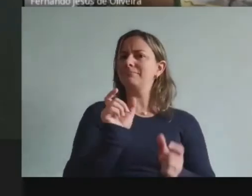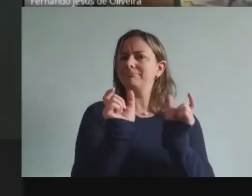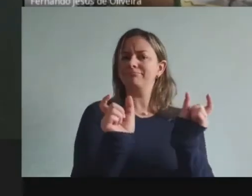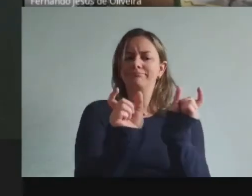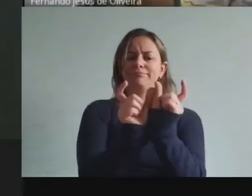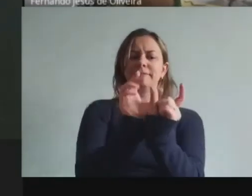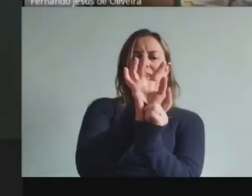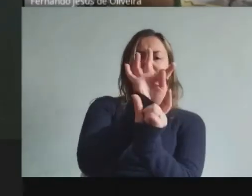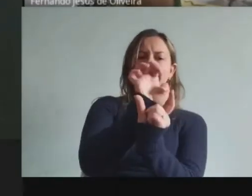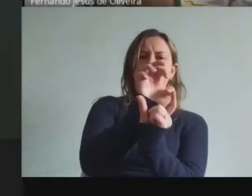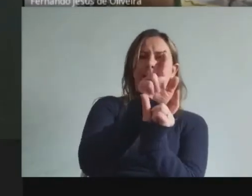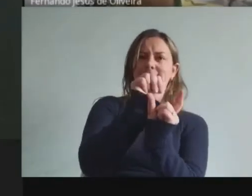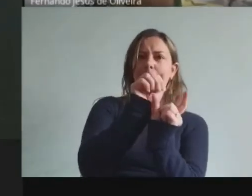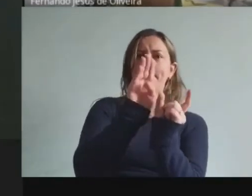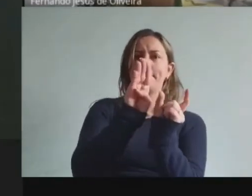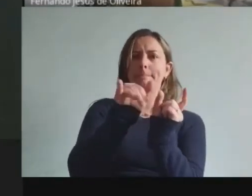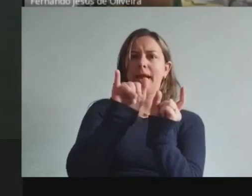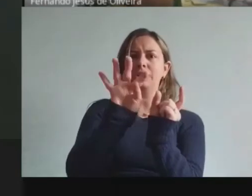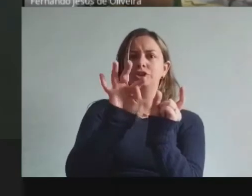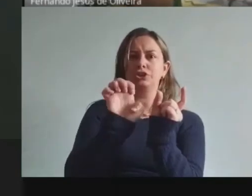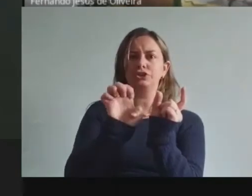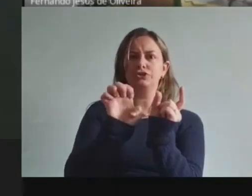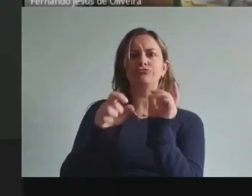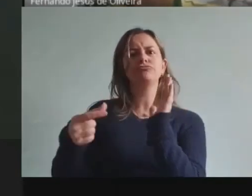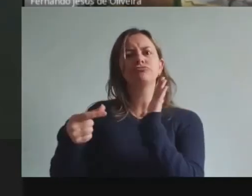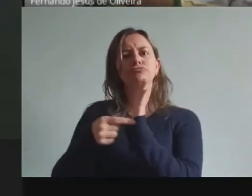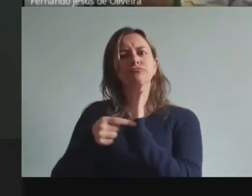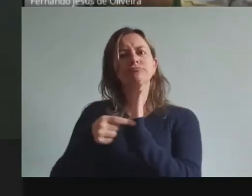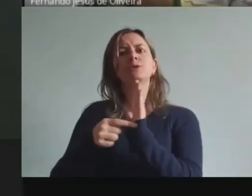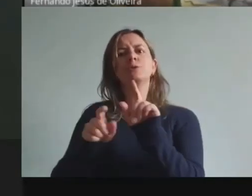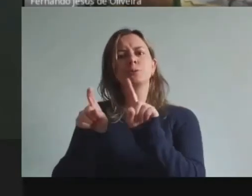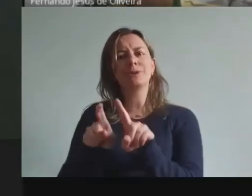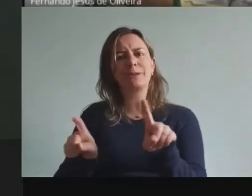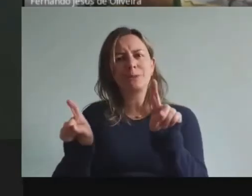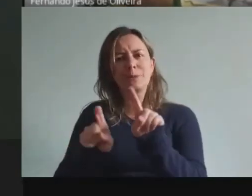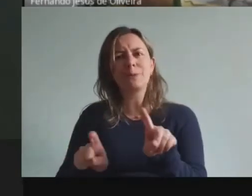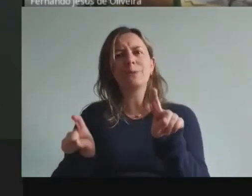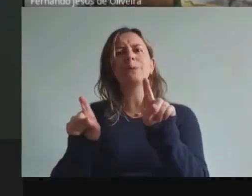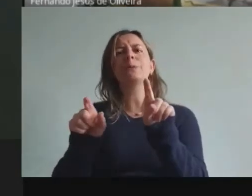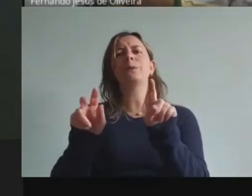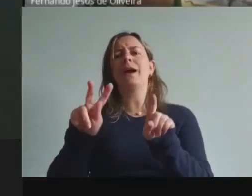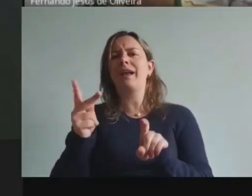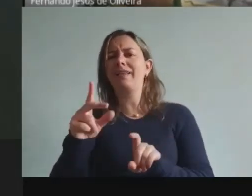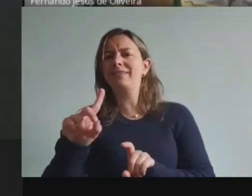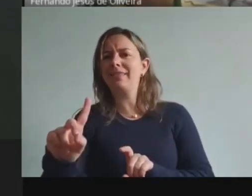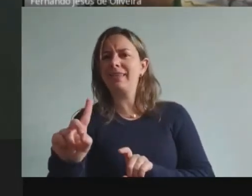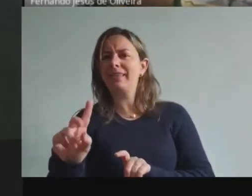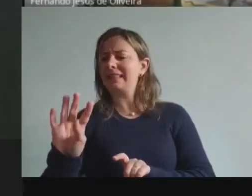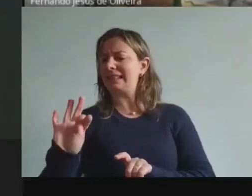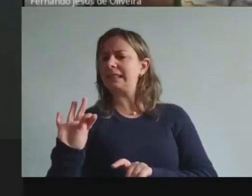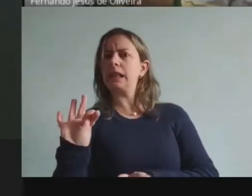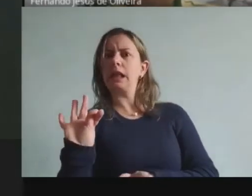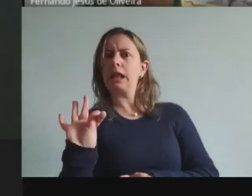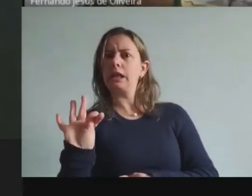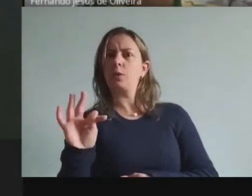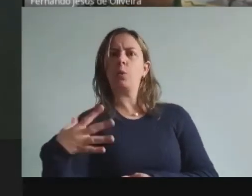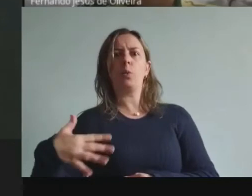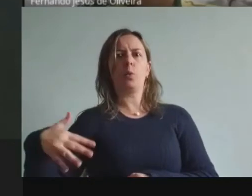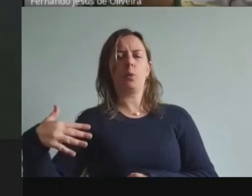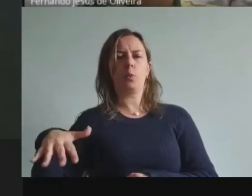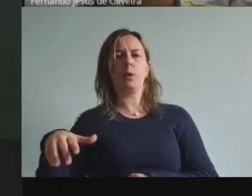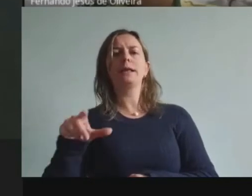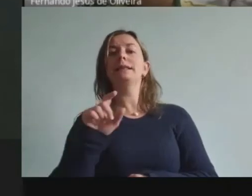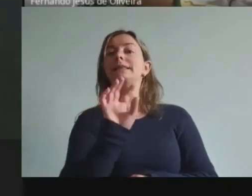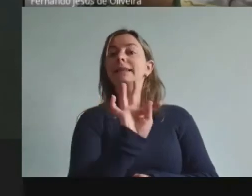né? Os HD externos de terabytes. Computador já com HD de terabyte. Então, você tem o